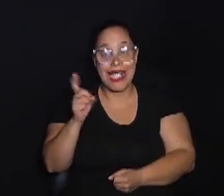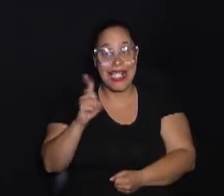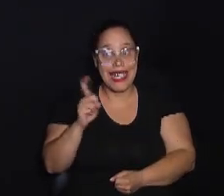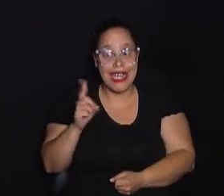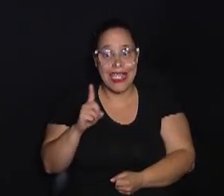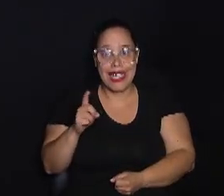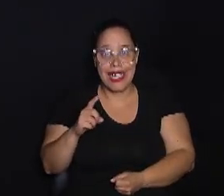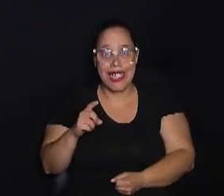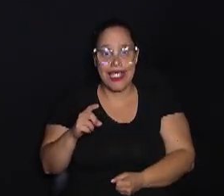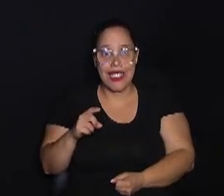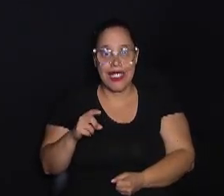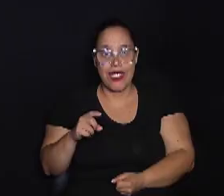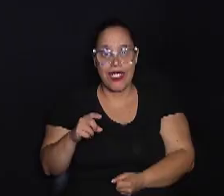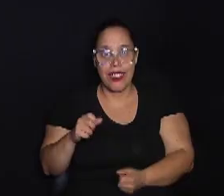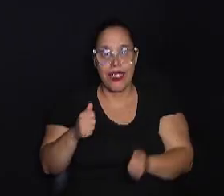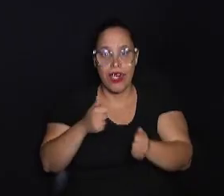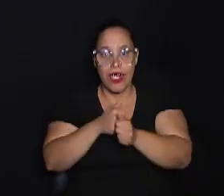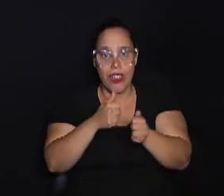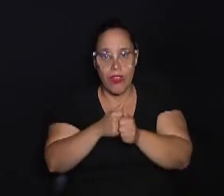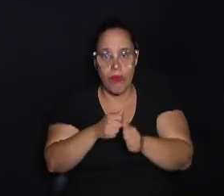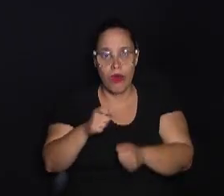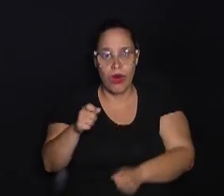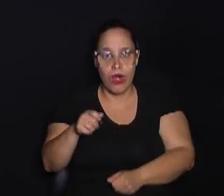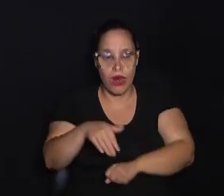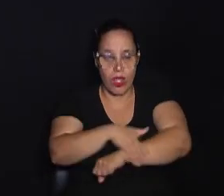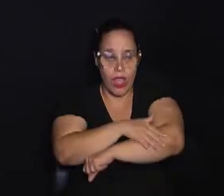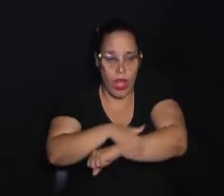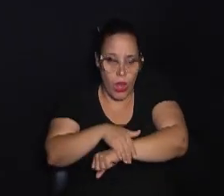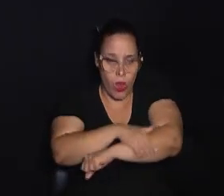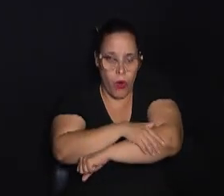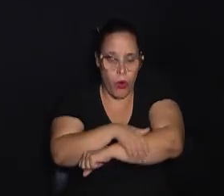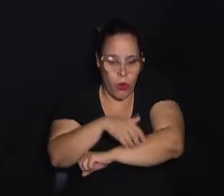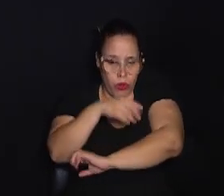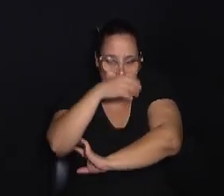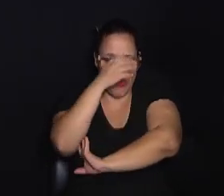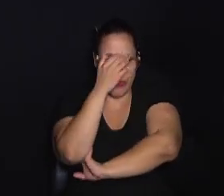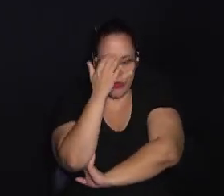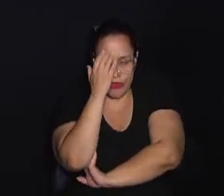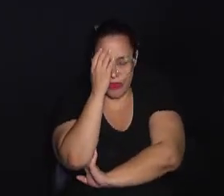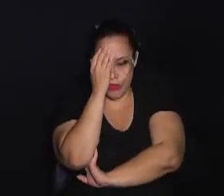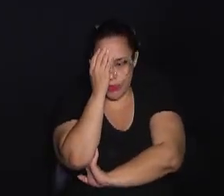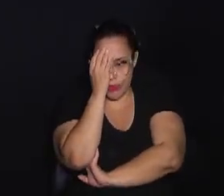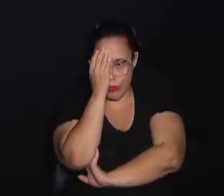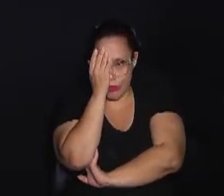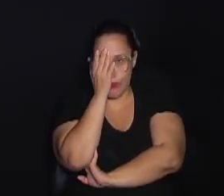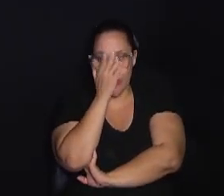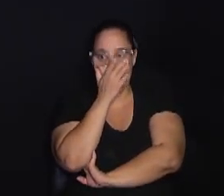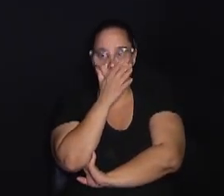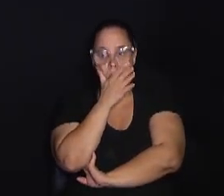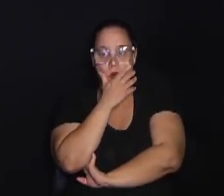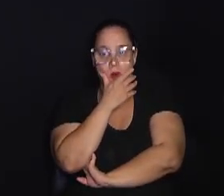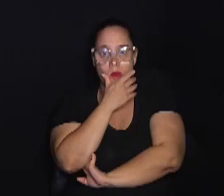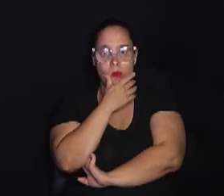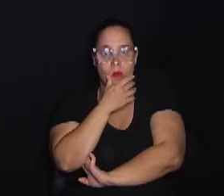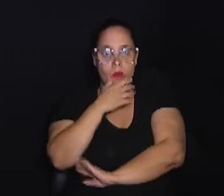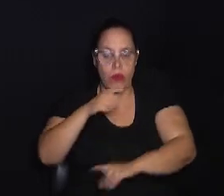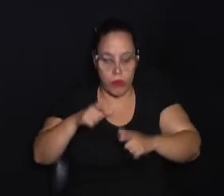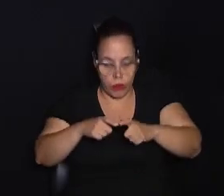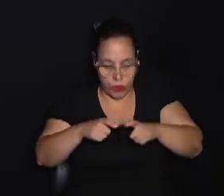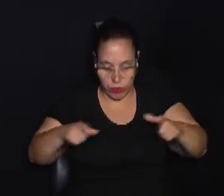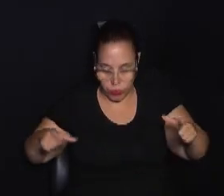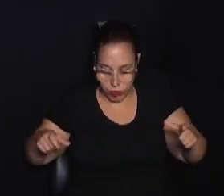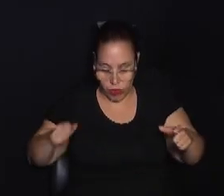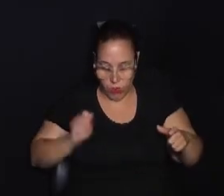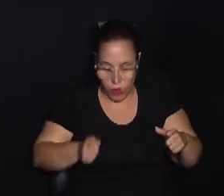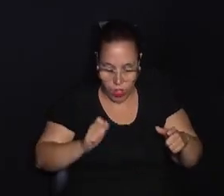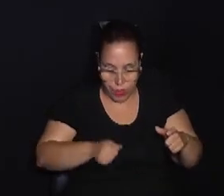Muitas vezes ele está próximo da rua, da avenida. E essa é uma questão. A questão do piso tátil, né, do piso que